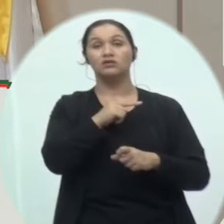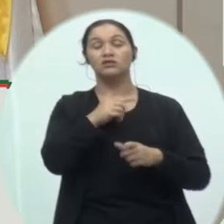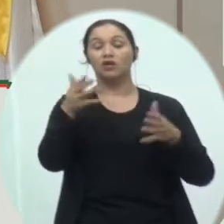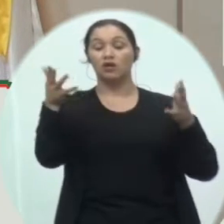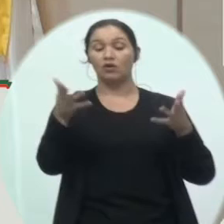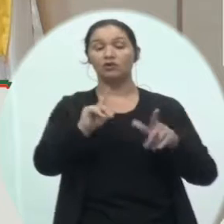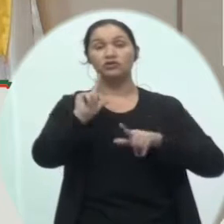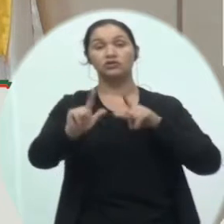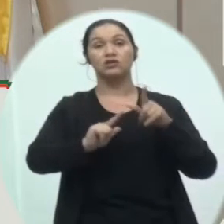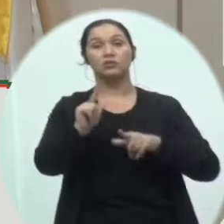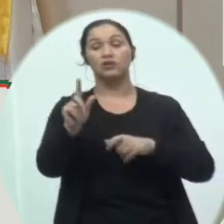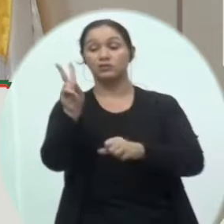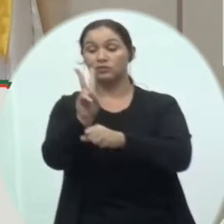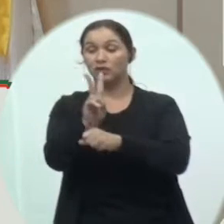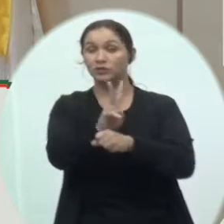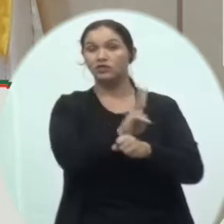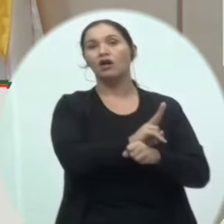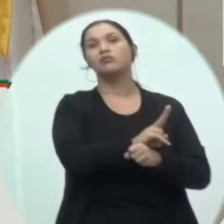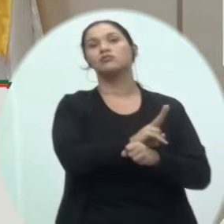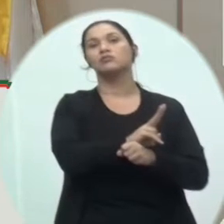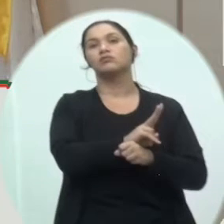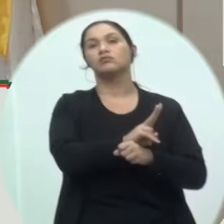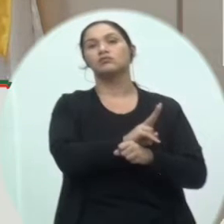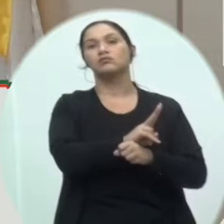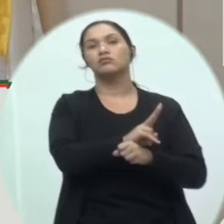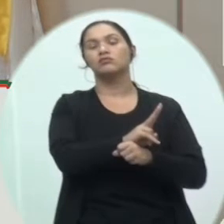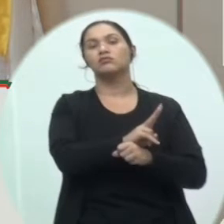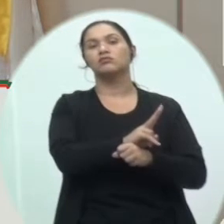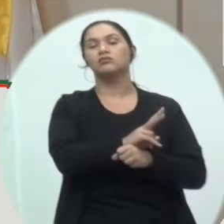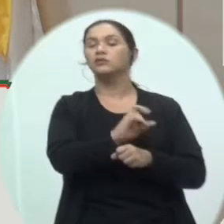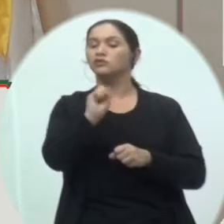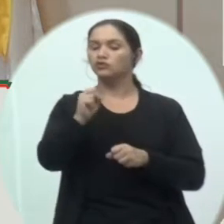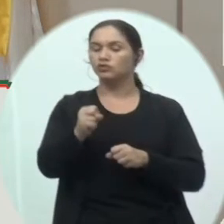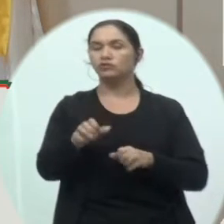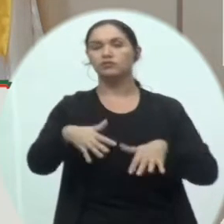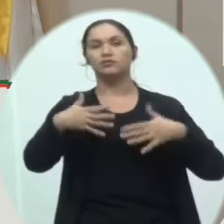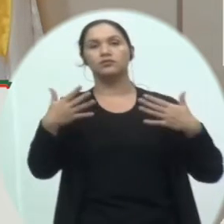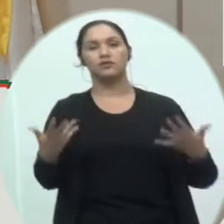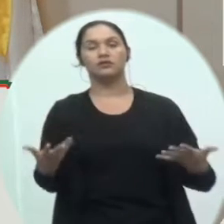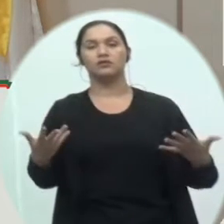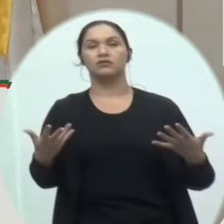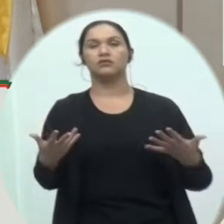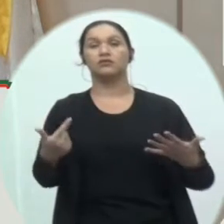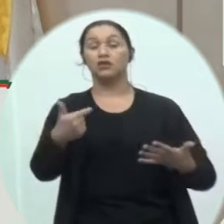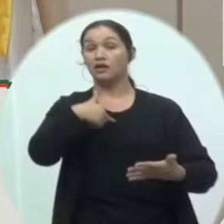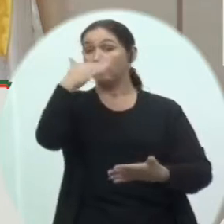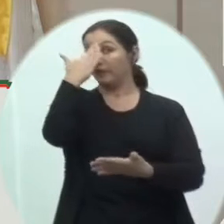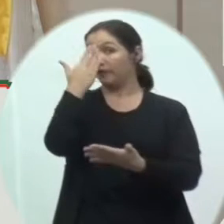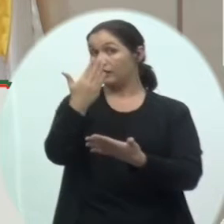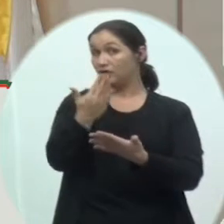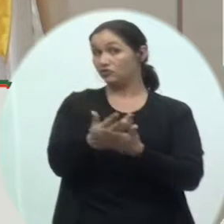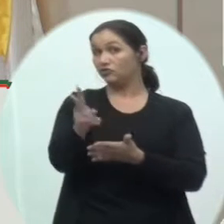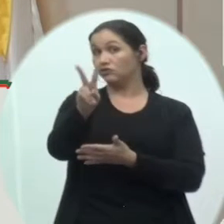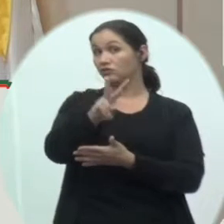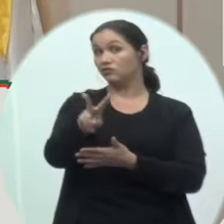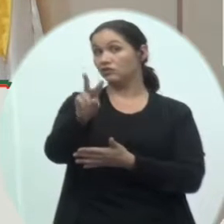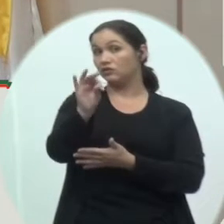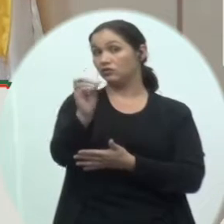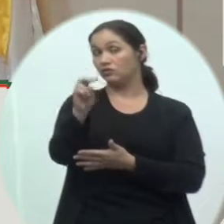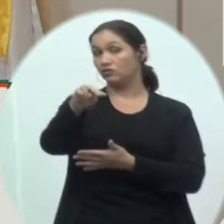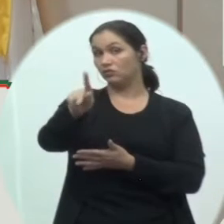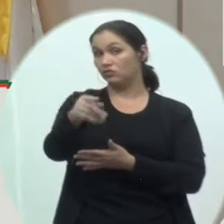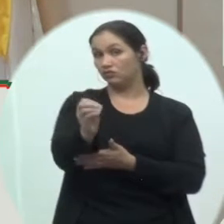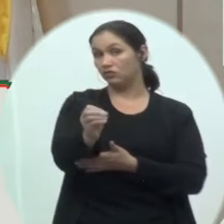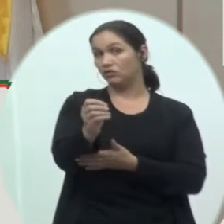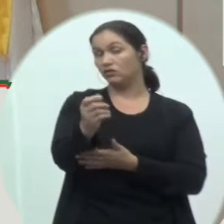Kaminski, que é esse, é fiscalizar. E aí, vereador Toninho, eu acredito piamente que foi